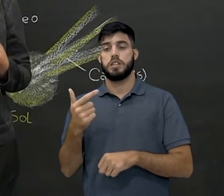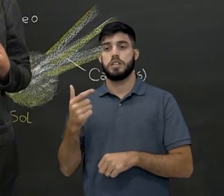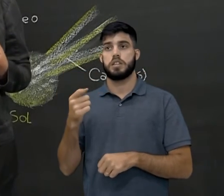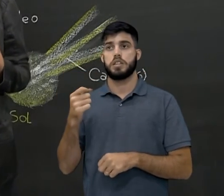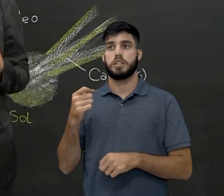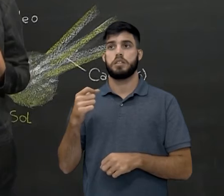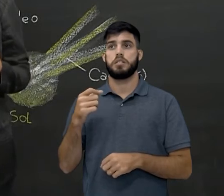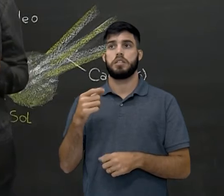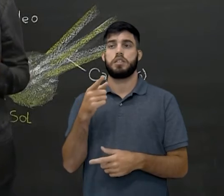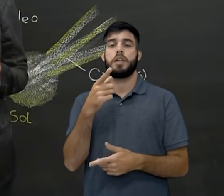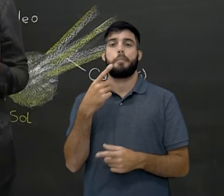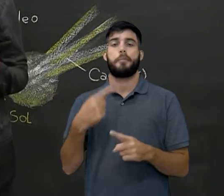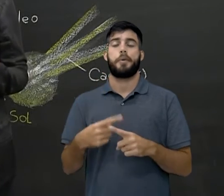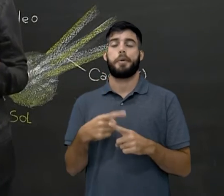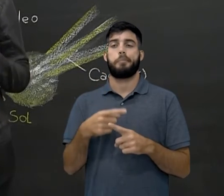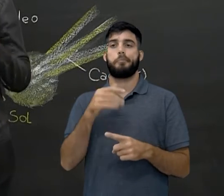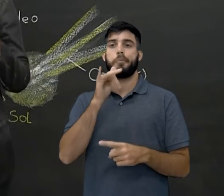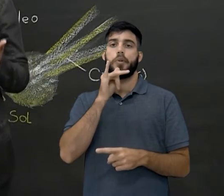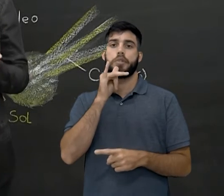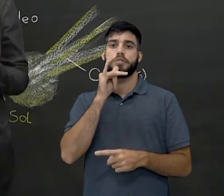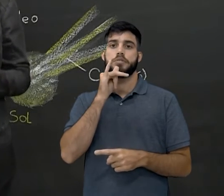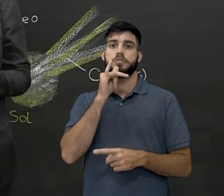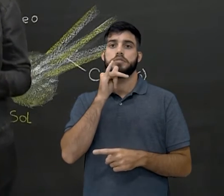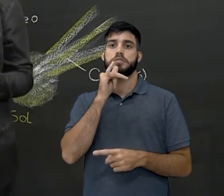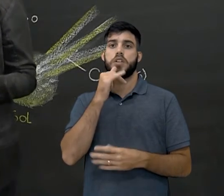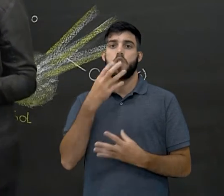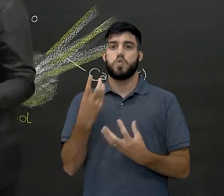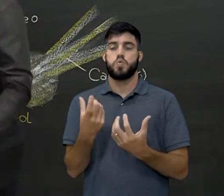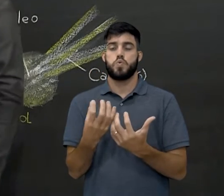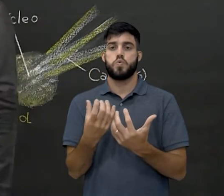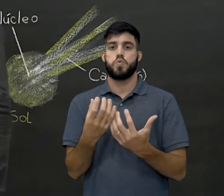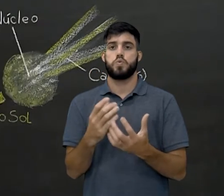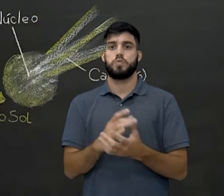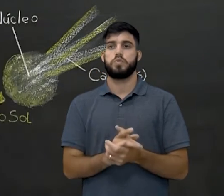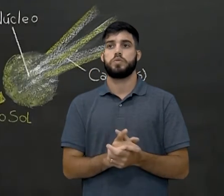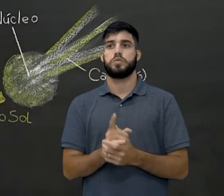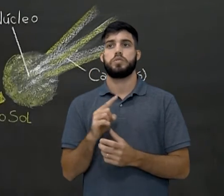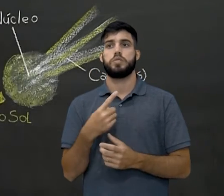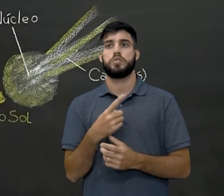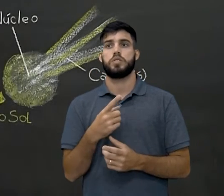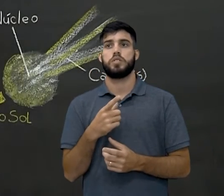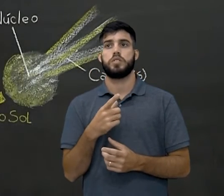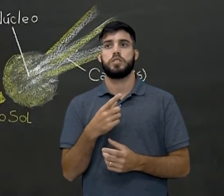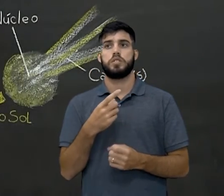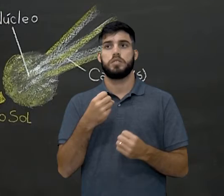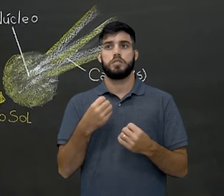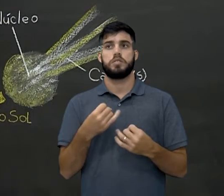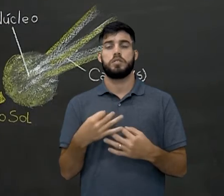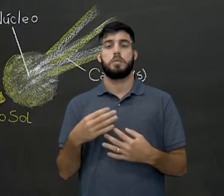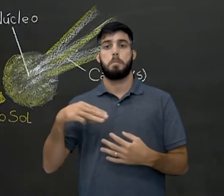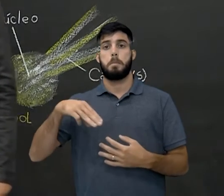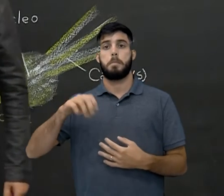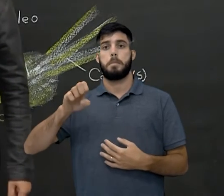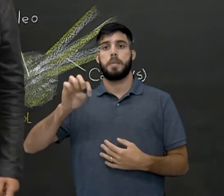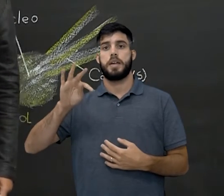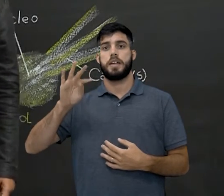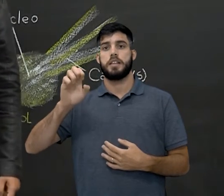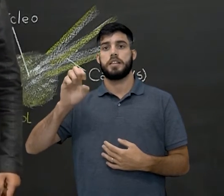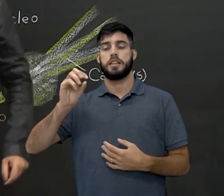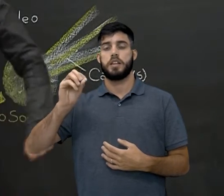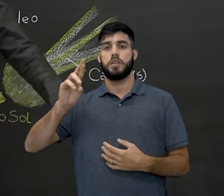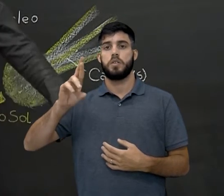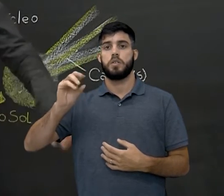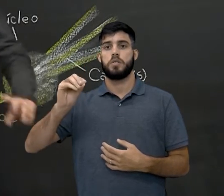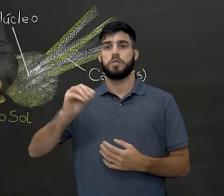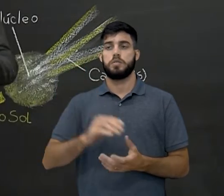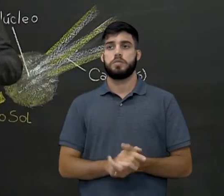se desfragmentam, se incendeiam e não tem essa queda, nós falamos que temos um meteoro. Ou seja, esse